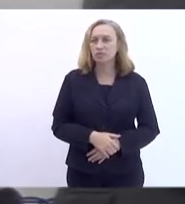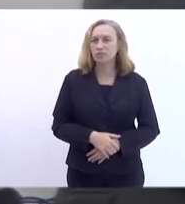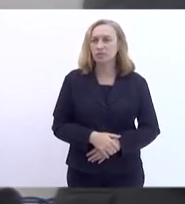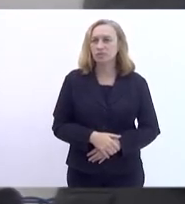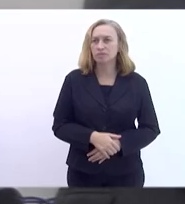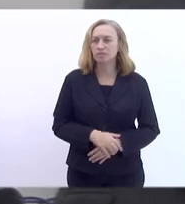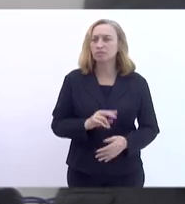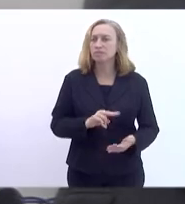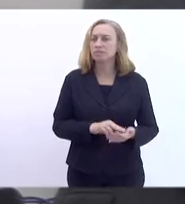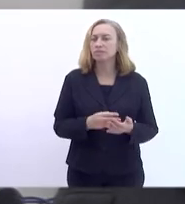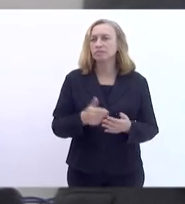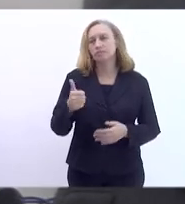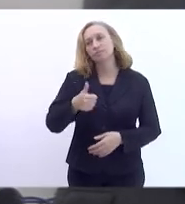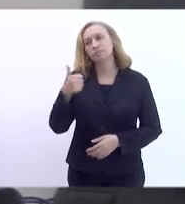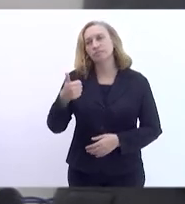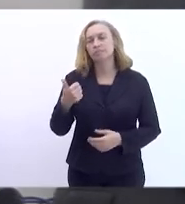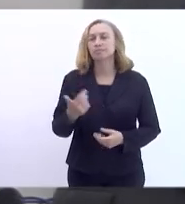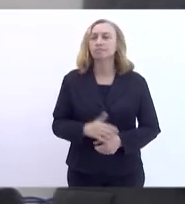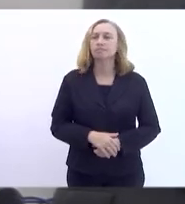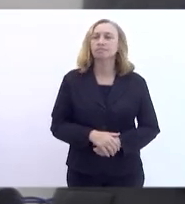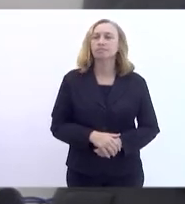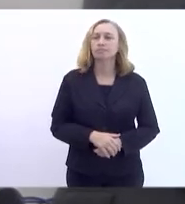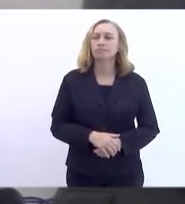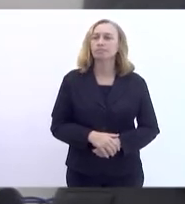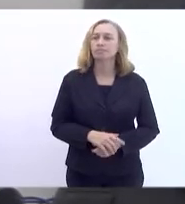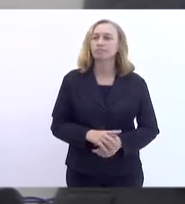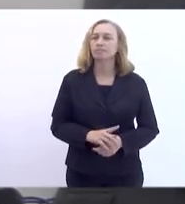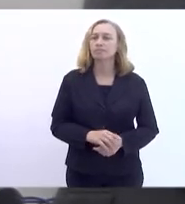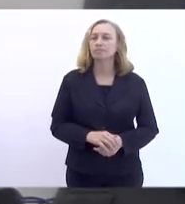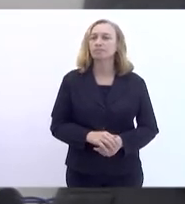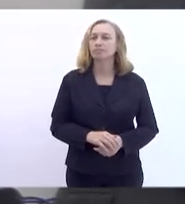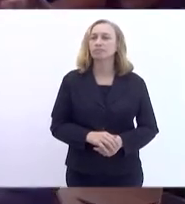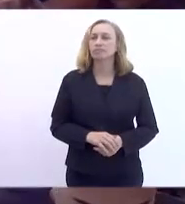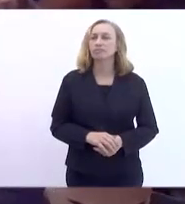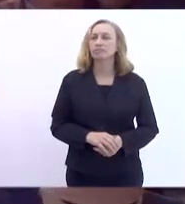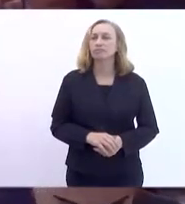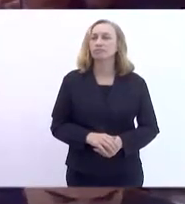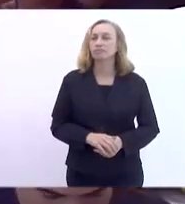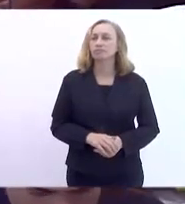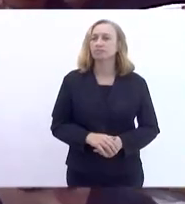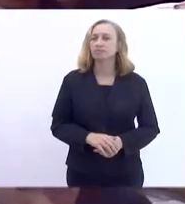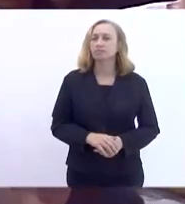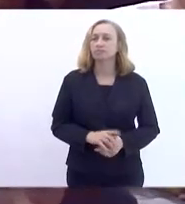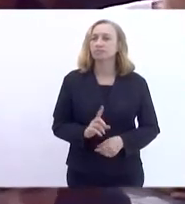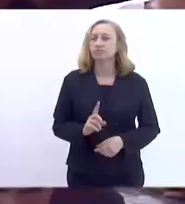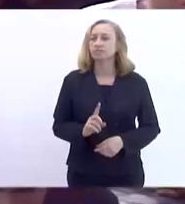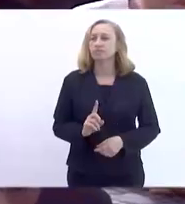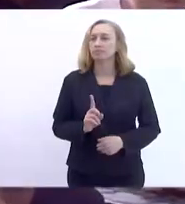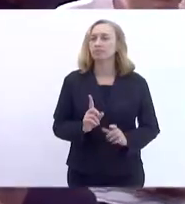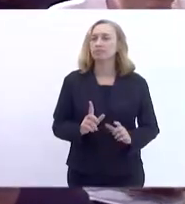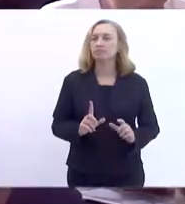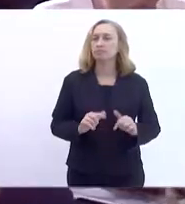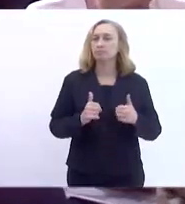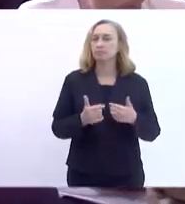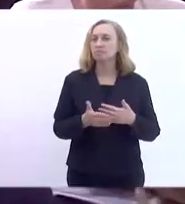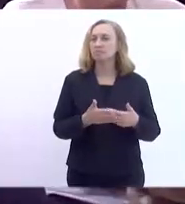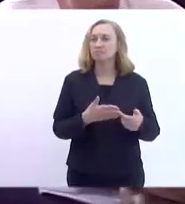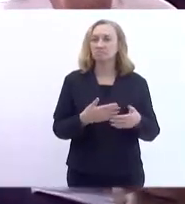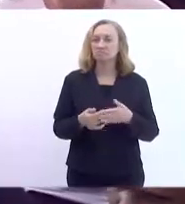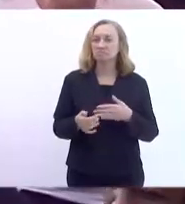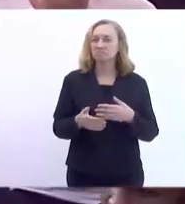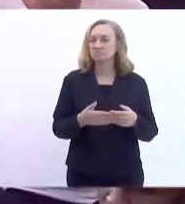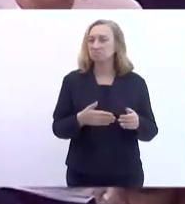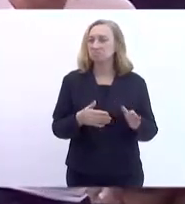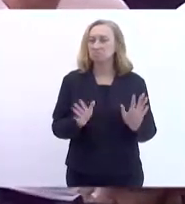interpretação para o caso Claro não feito de maneira é a soldada ou o